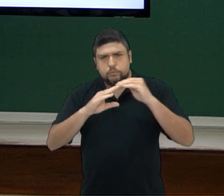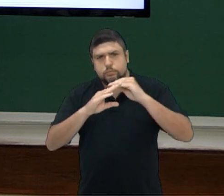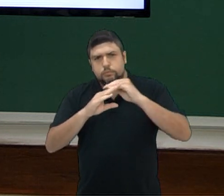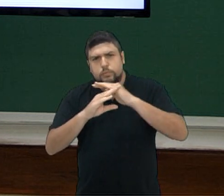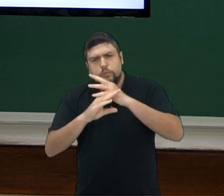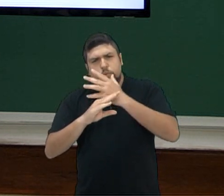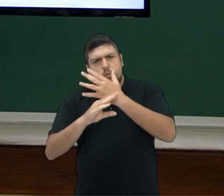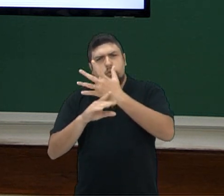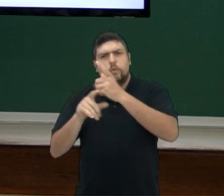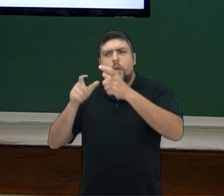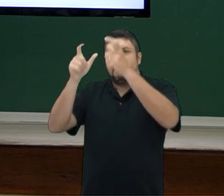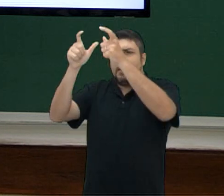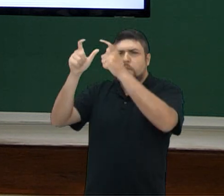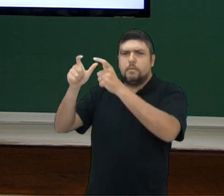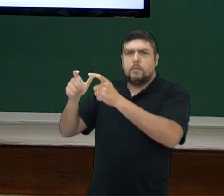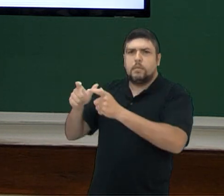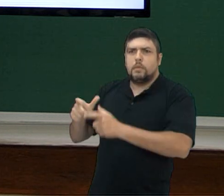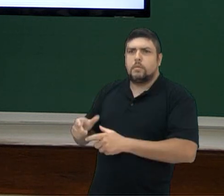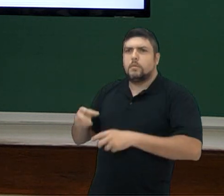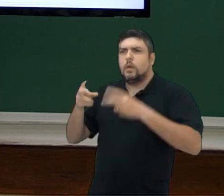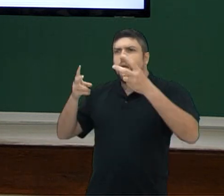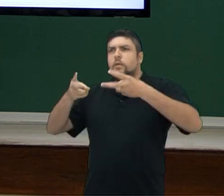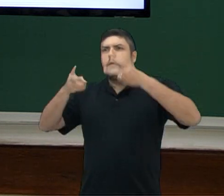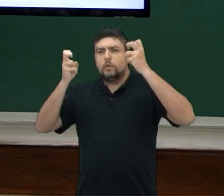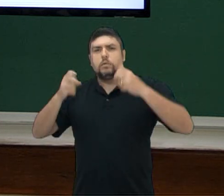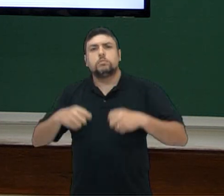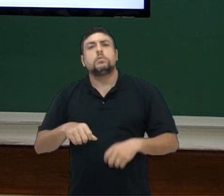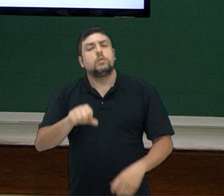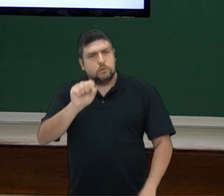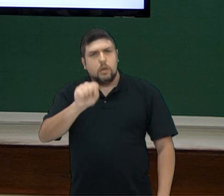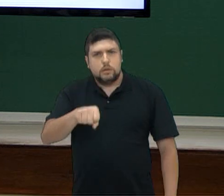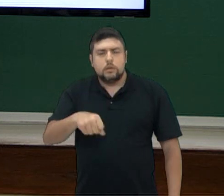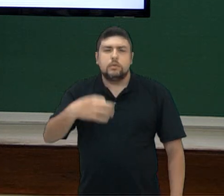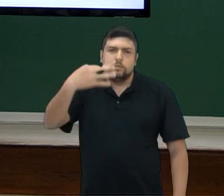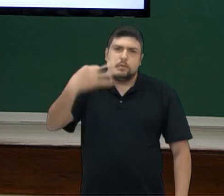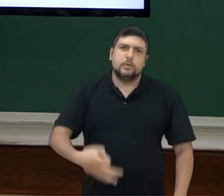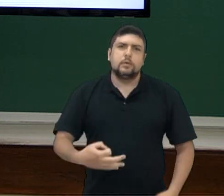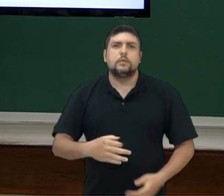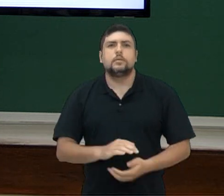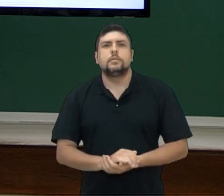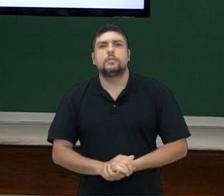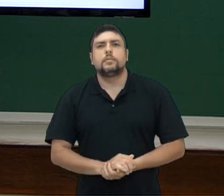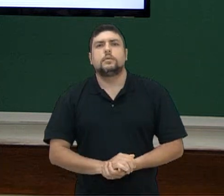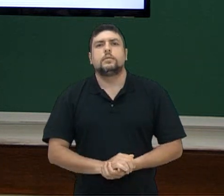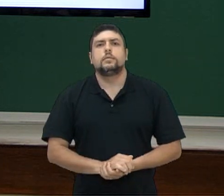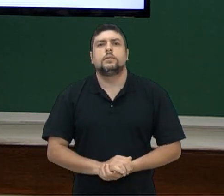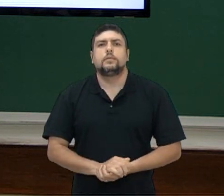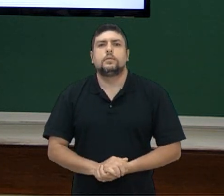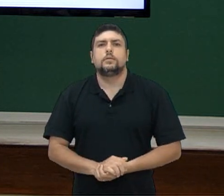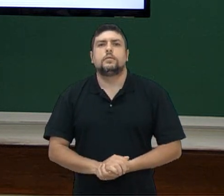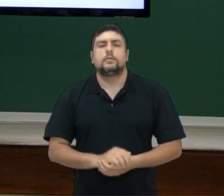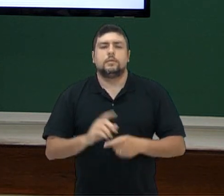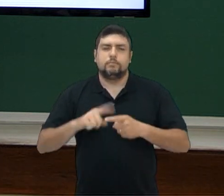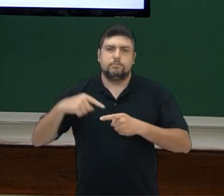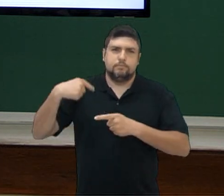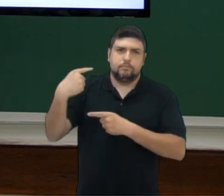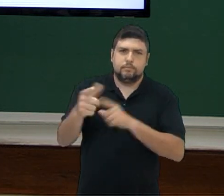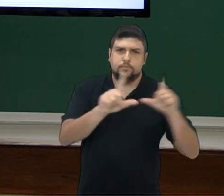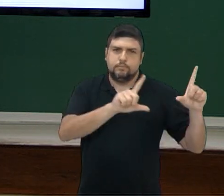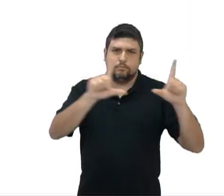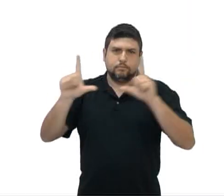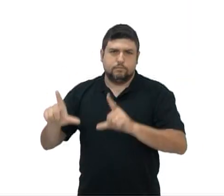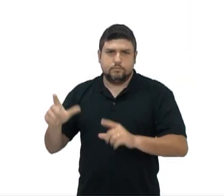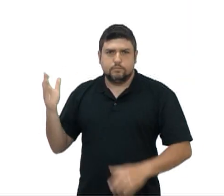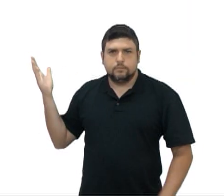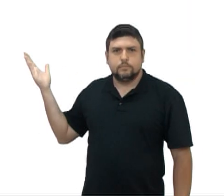ligeiramente diferentes, causando a percepção das cores. Perfeito, esse é o contexto que temos aqui, ok? Então, vamos avançar para a nossa próxima tela.